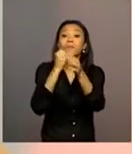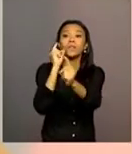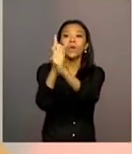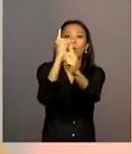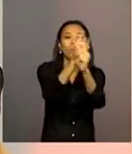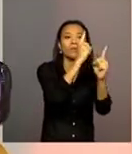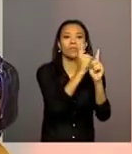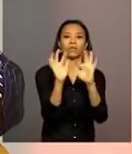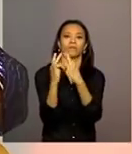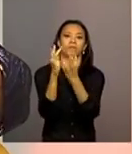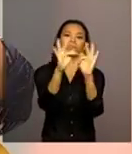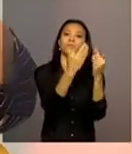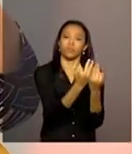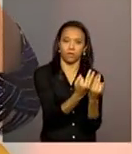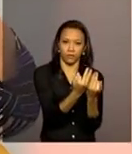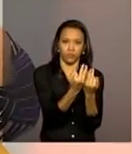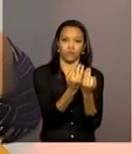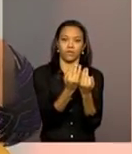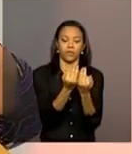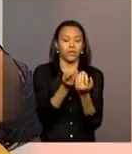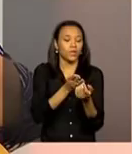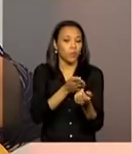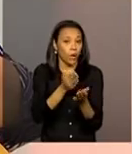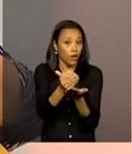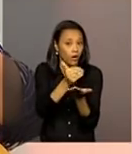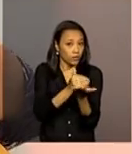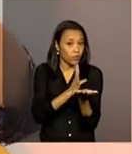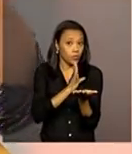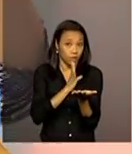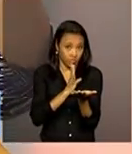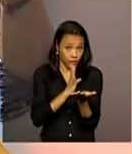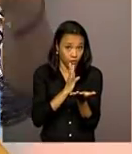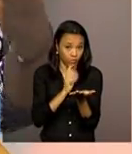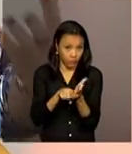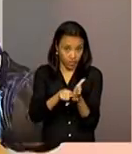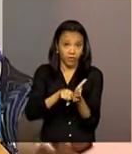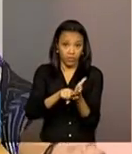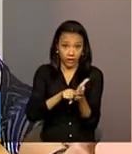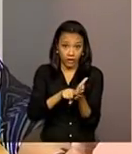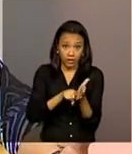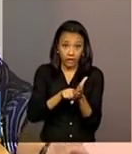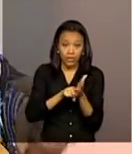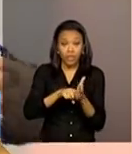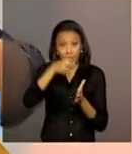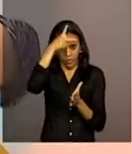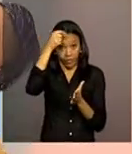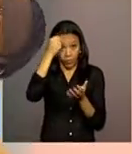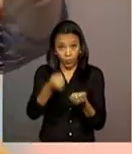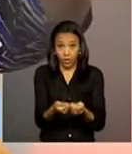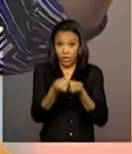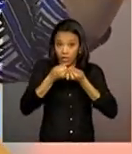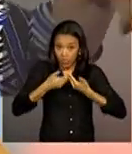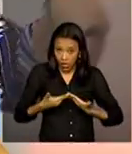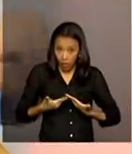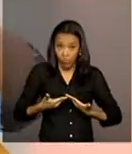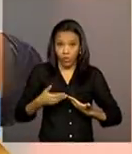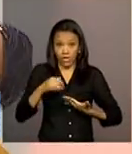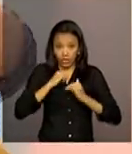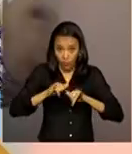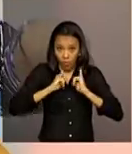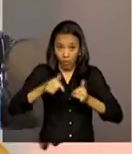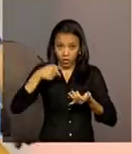buscativa a partir daquele conhecimento prévio que a vigilância social forneceu que a equipe do